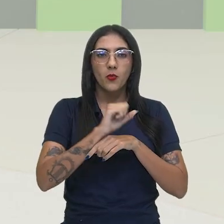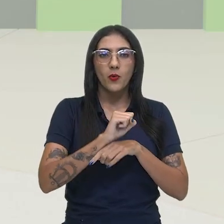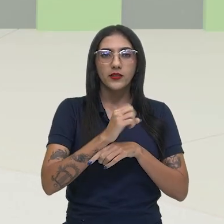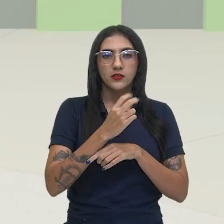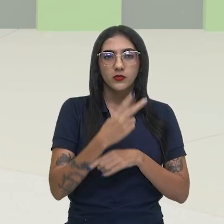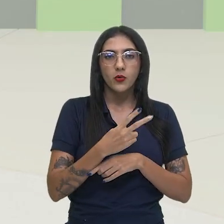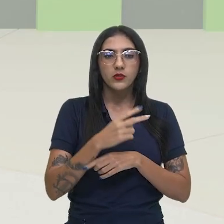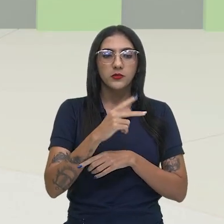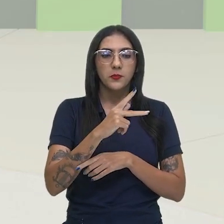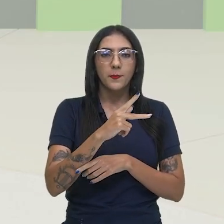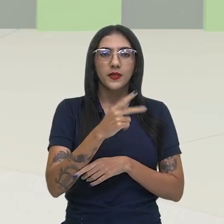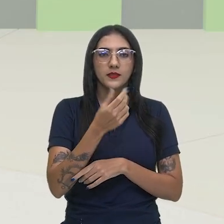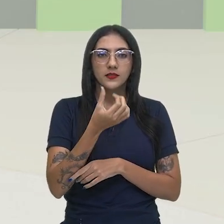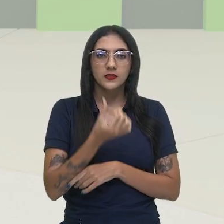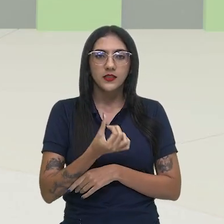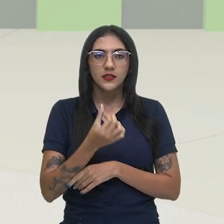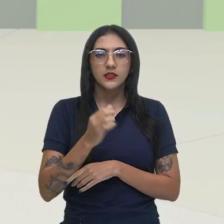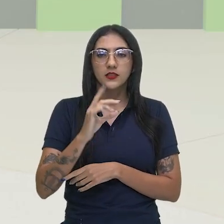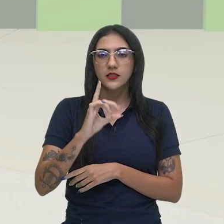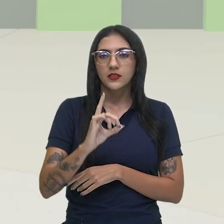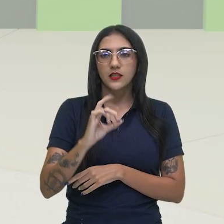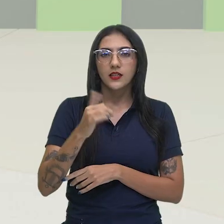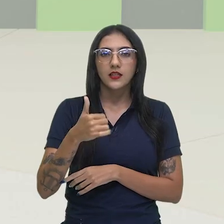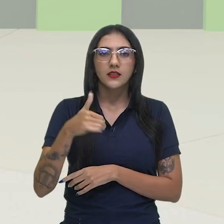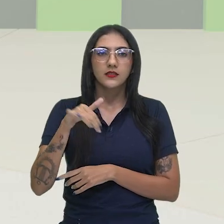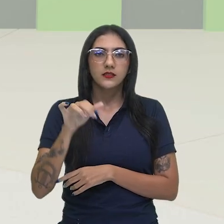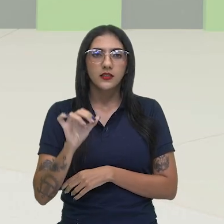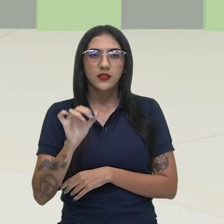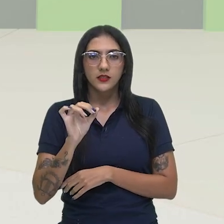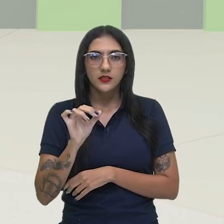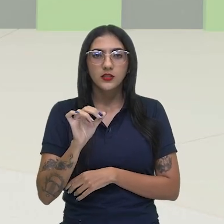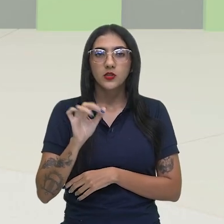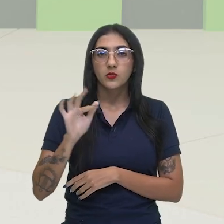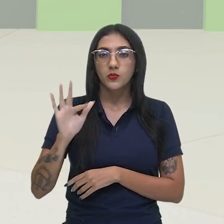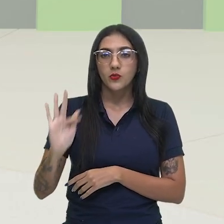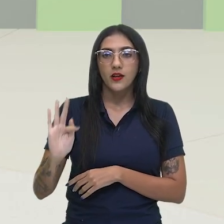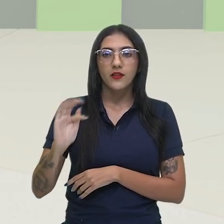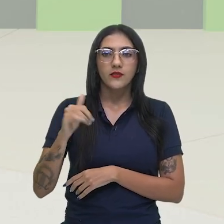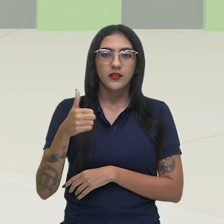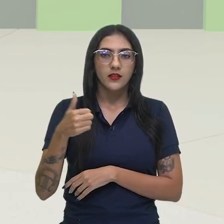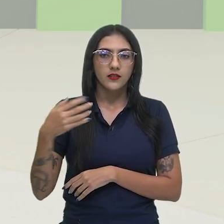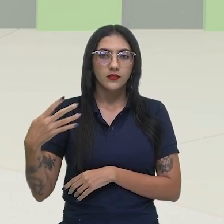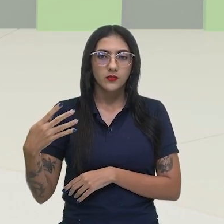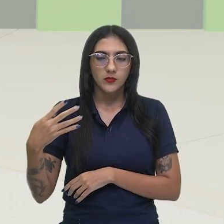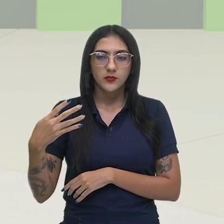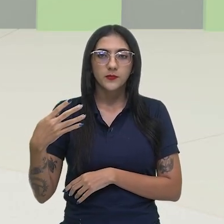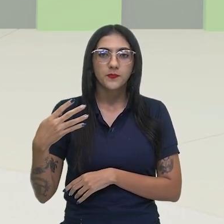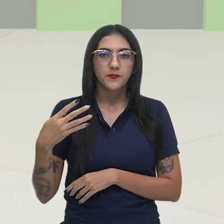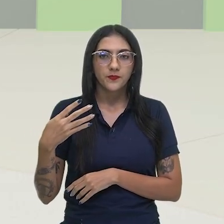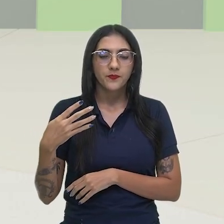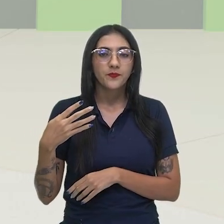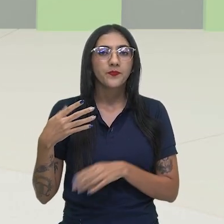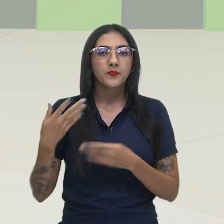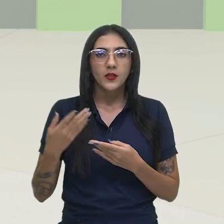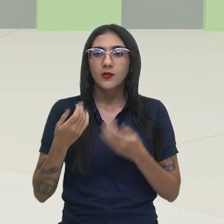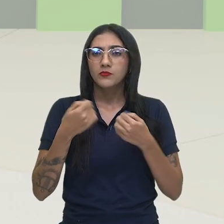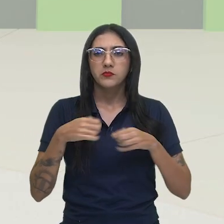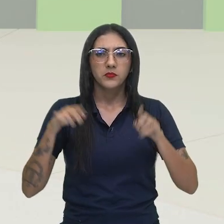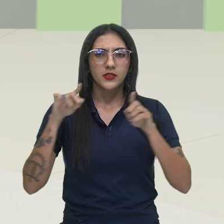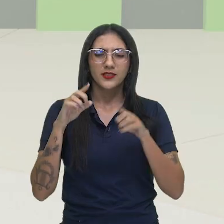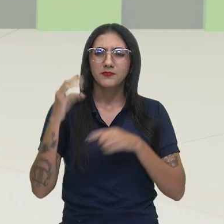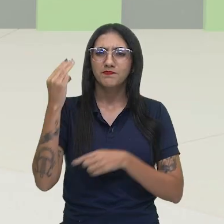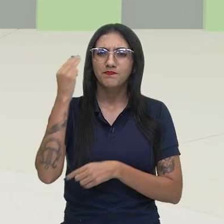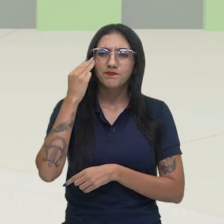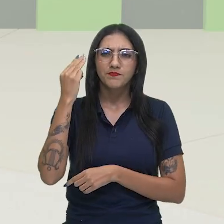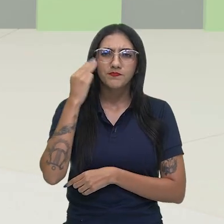elétrons, o P 6 elétrons, o D 10 elétrons e o F 14 elétrons. Ninguém precisa decorar,